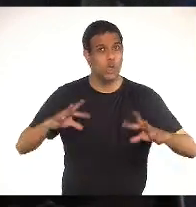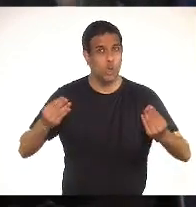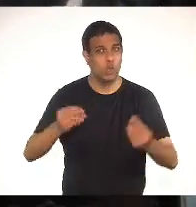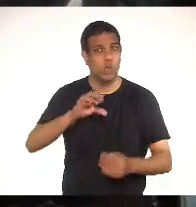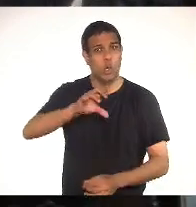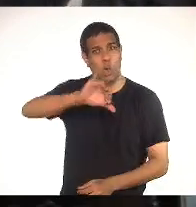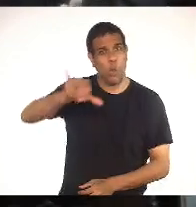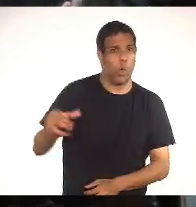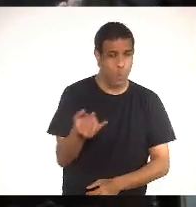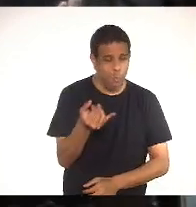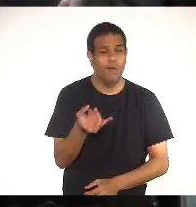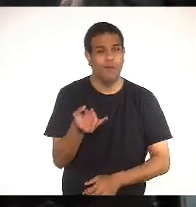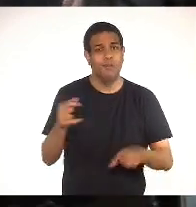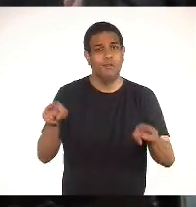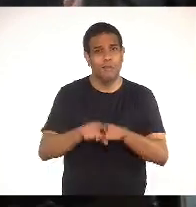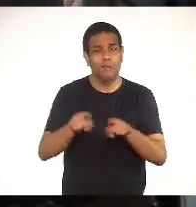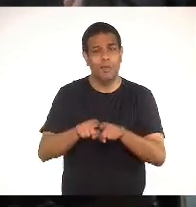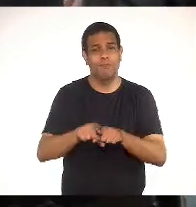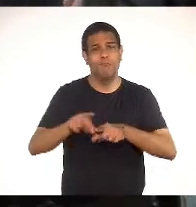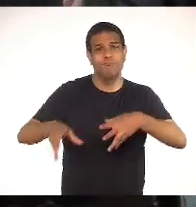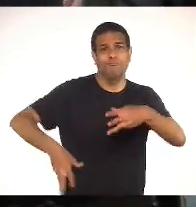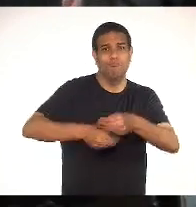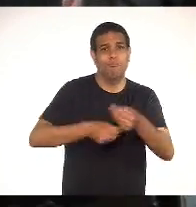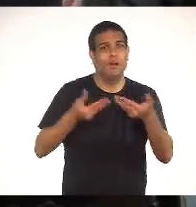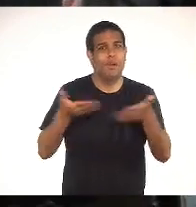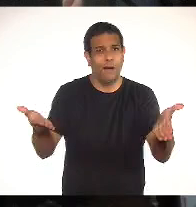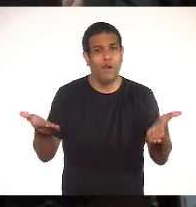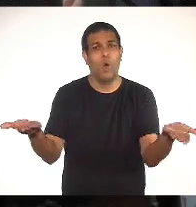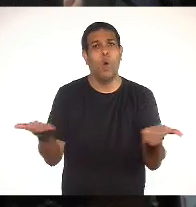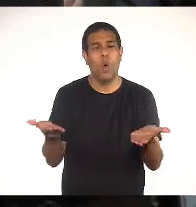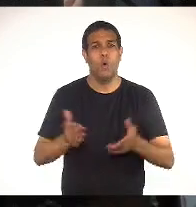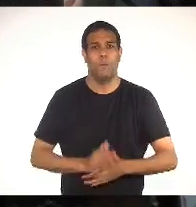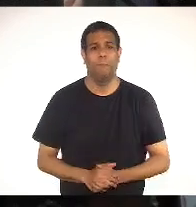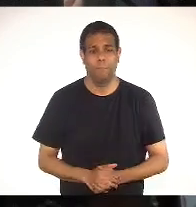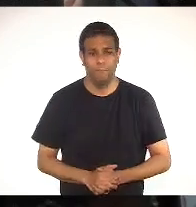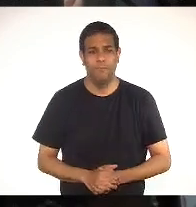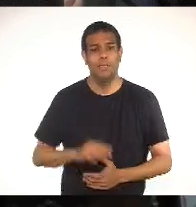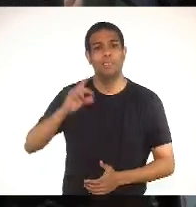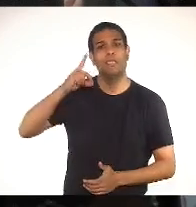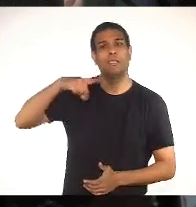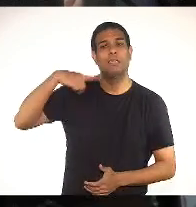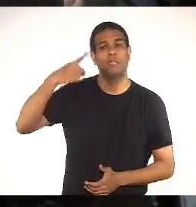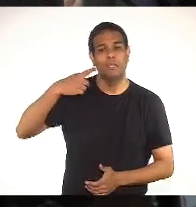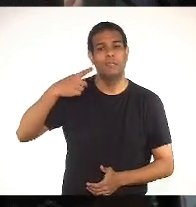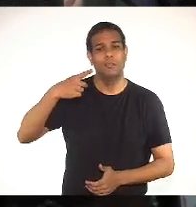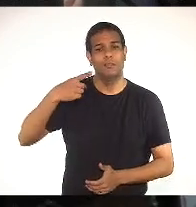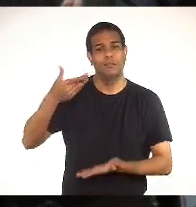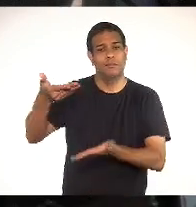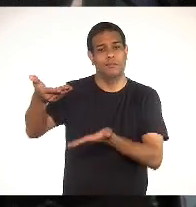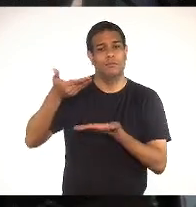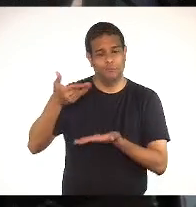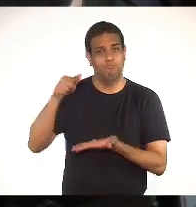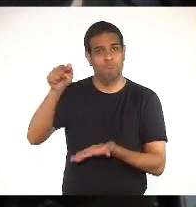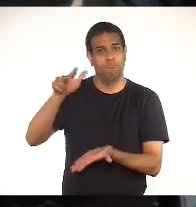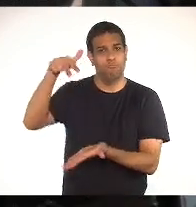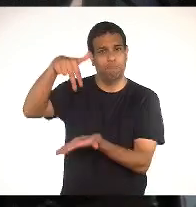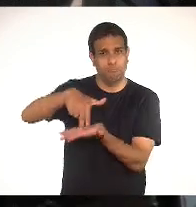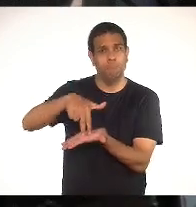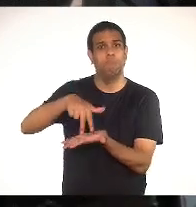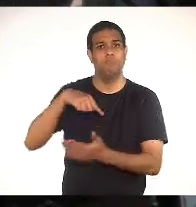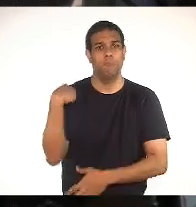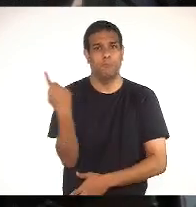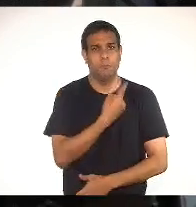Política Urbana, Habitação e Assuntos Fundiários, está conosco aqui o deputado Eider Dantas, que foi